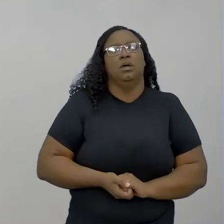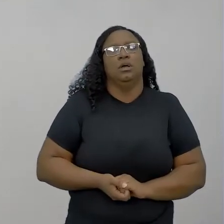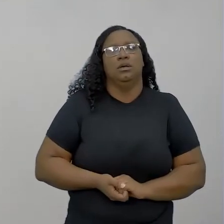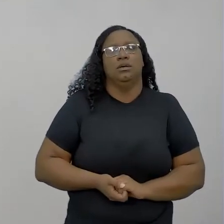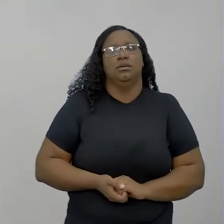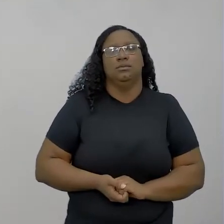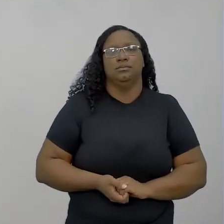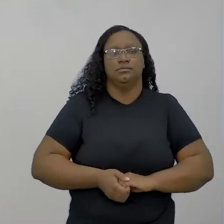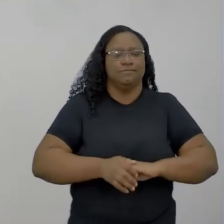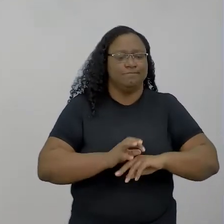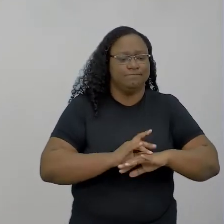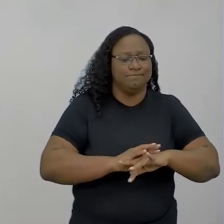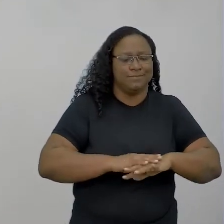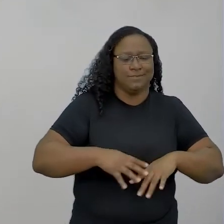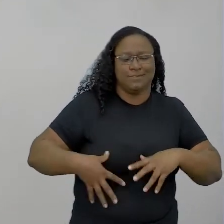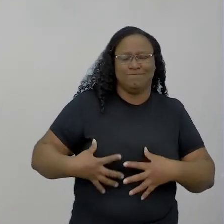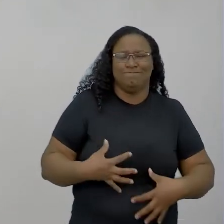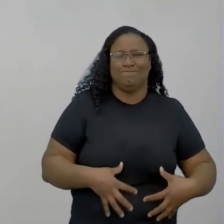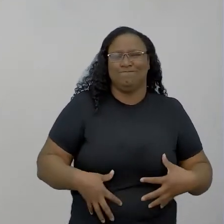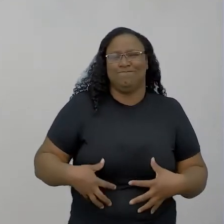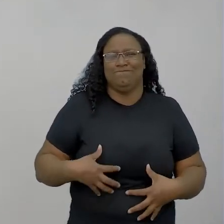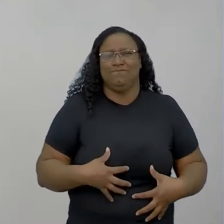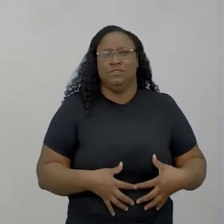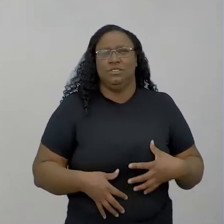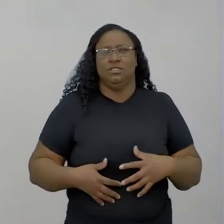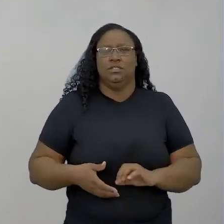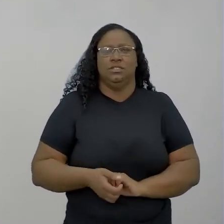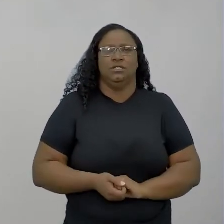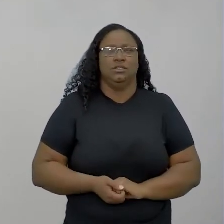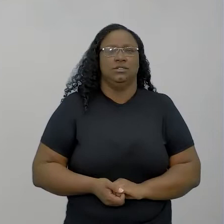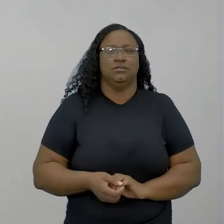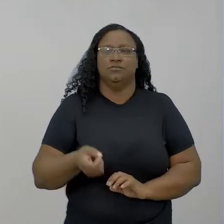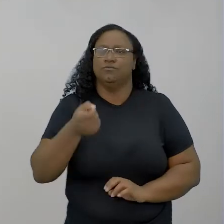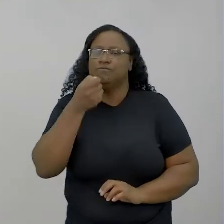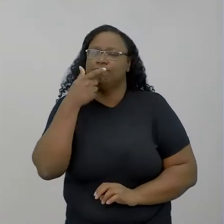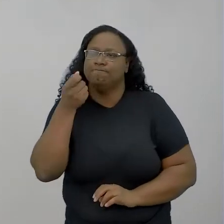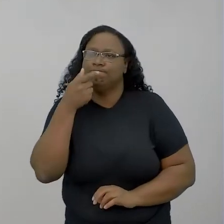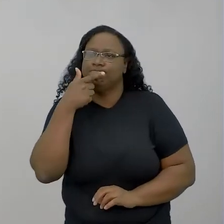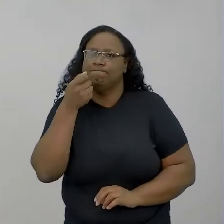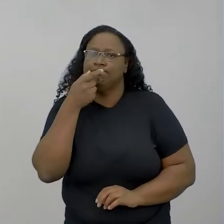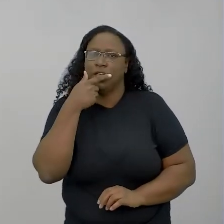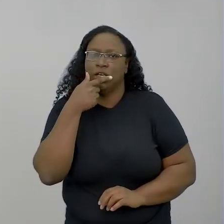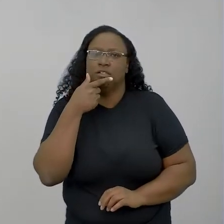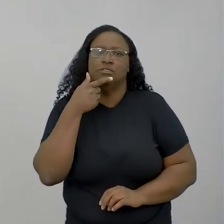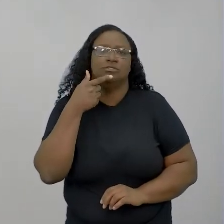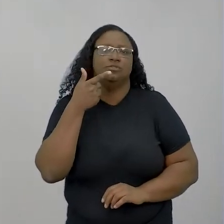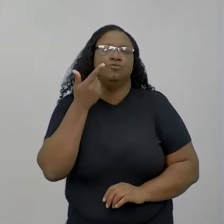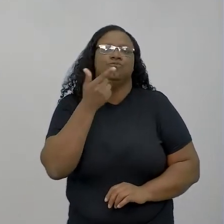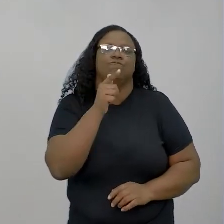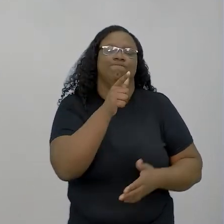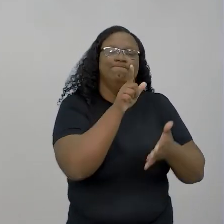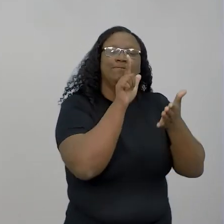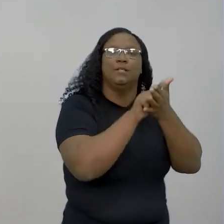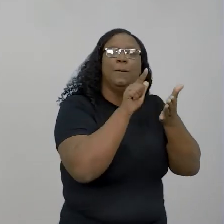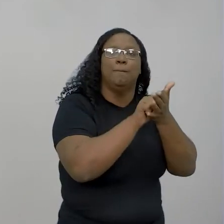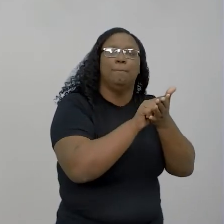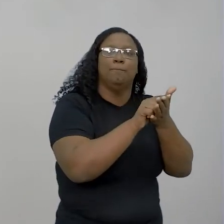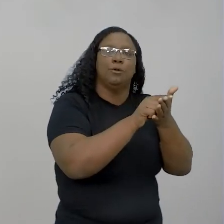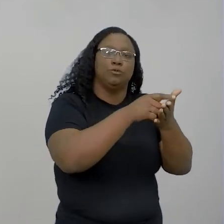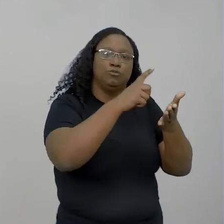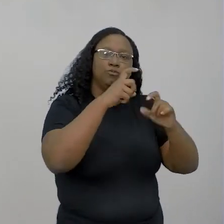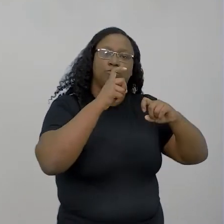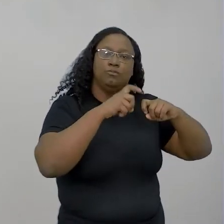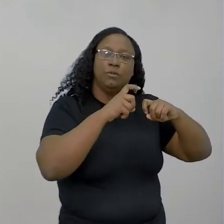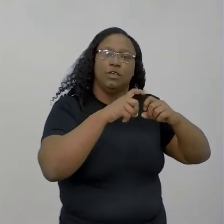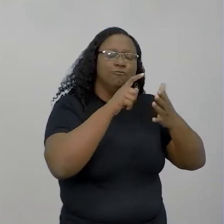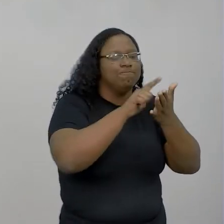infecções bacterianas e a gente utiliza, por exemplo, antibióticos sem a devida receita médica, né, ou sem